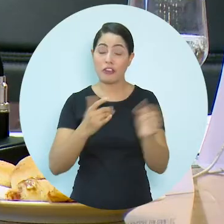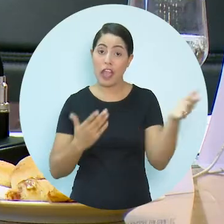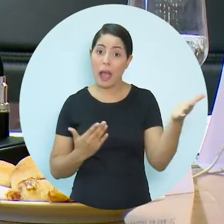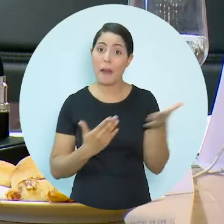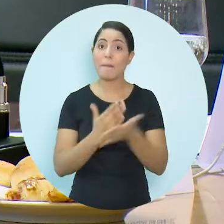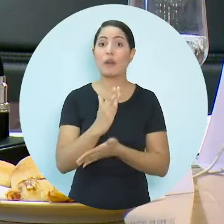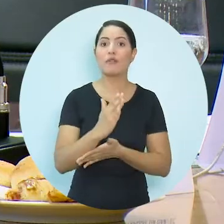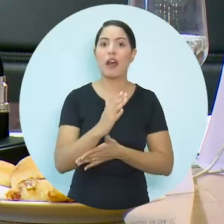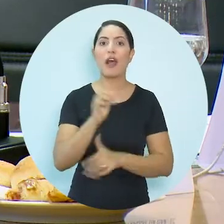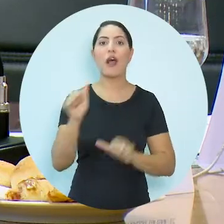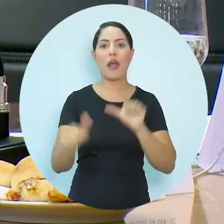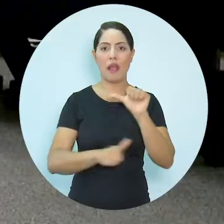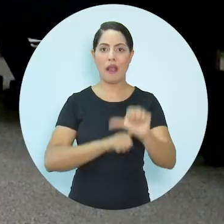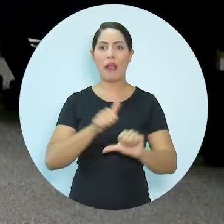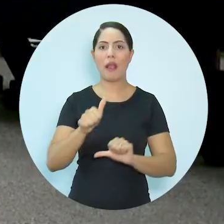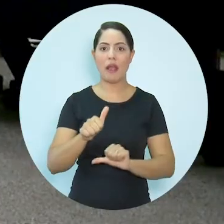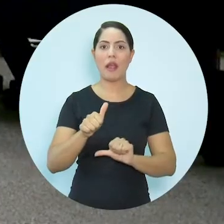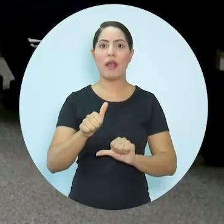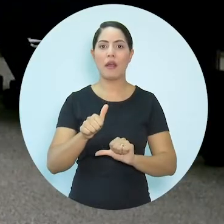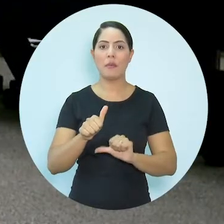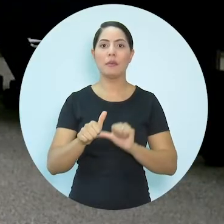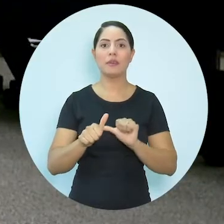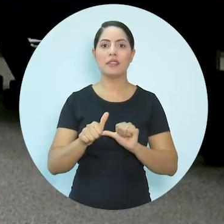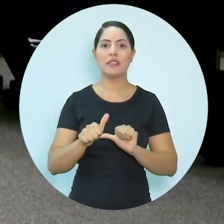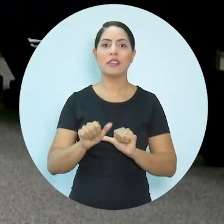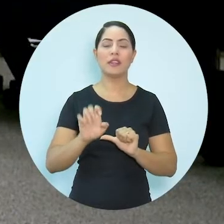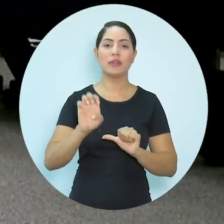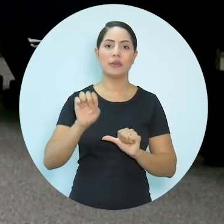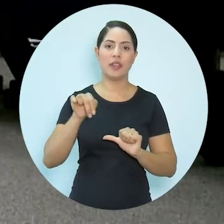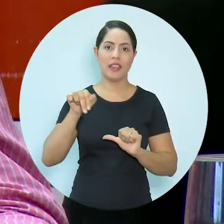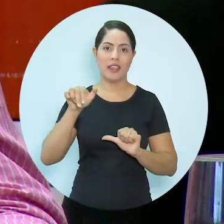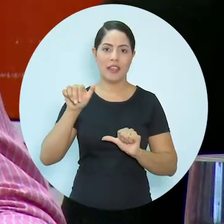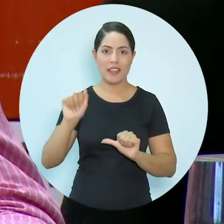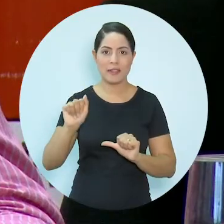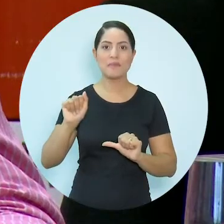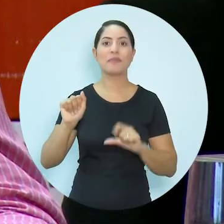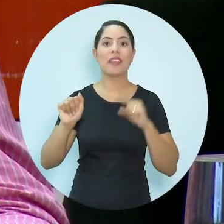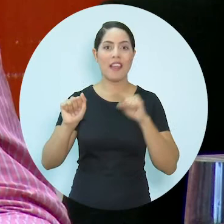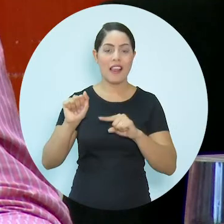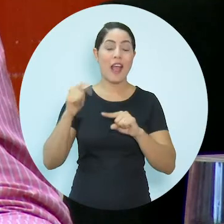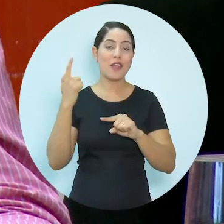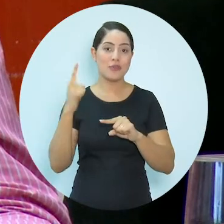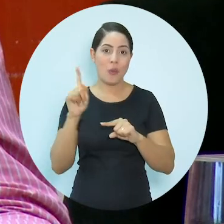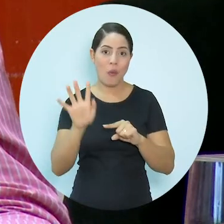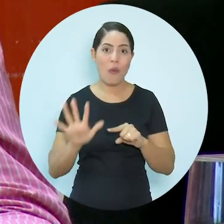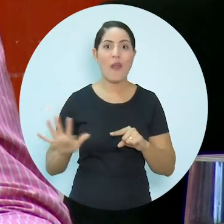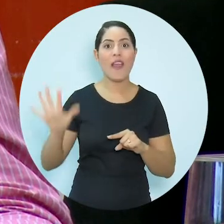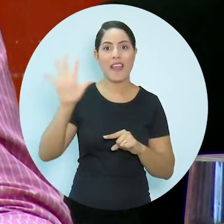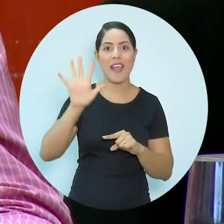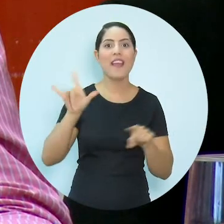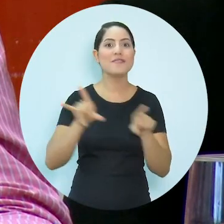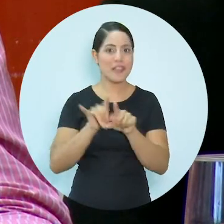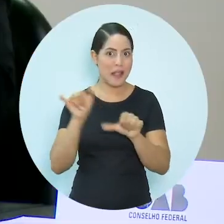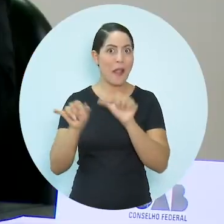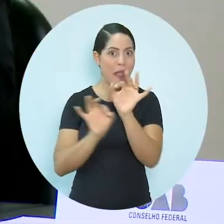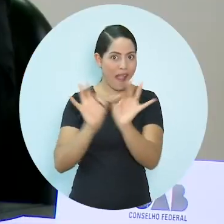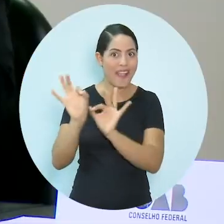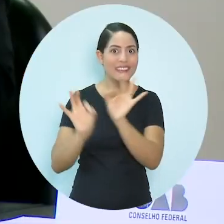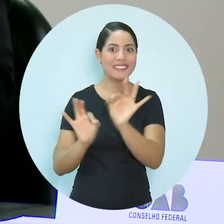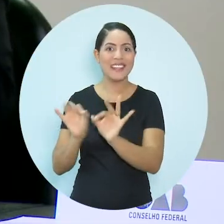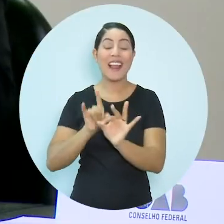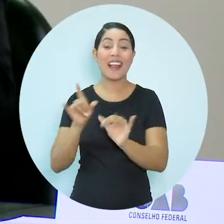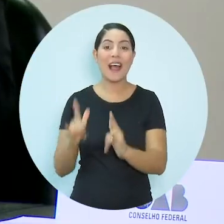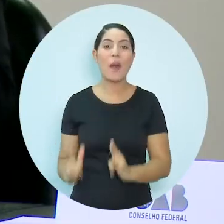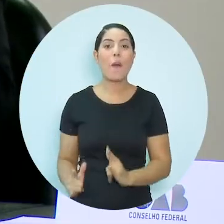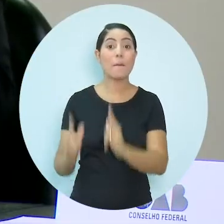os recursos aprovados, a reforma da Escola Superior de Advocacia do Estado de Goiás. Segundo o presidente da